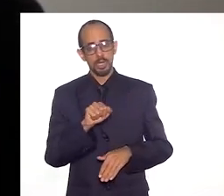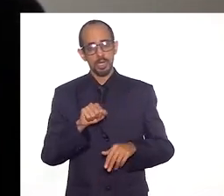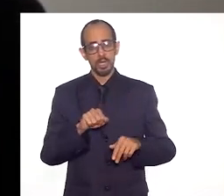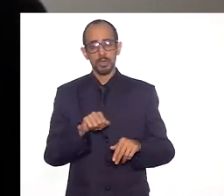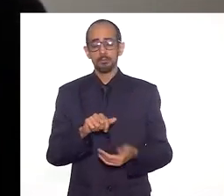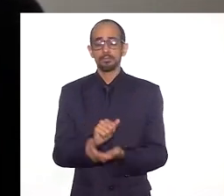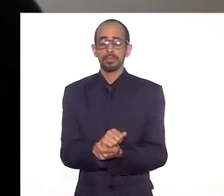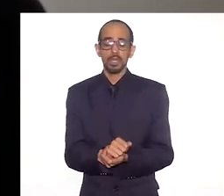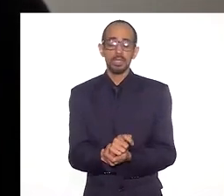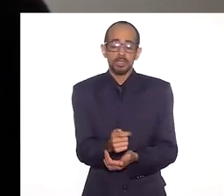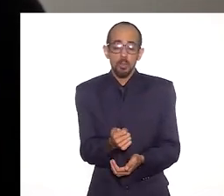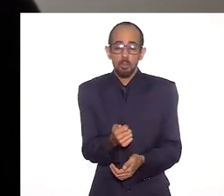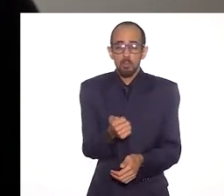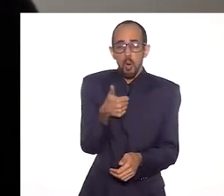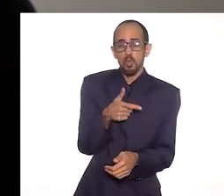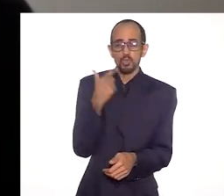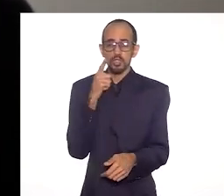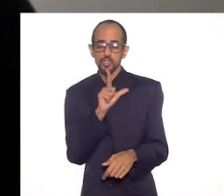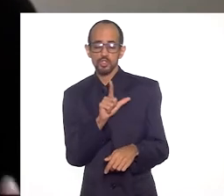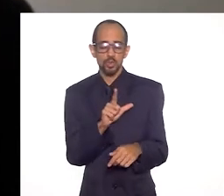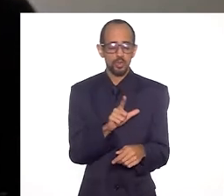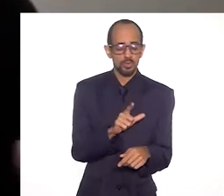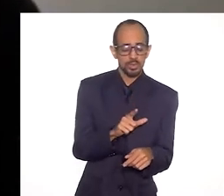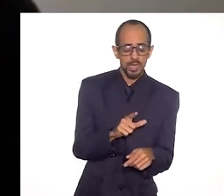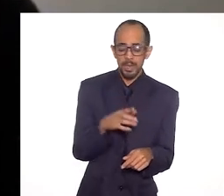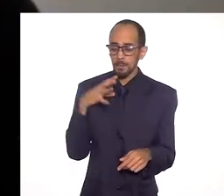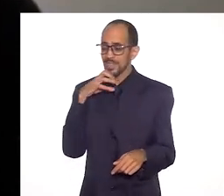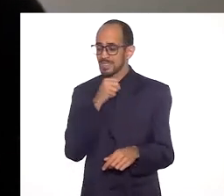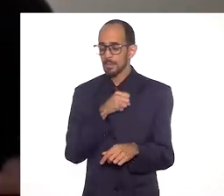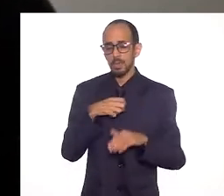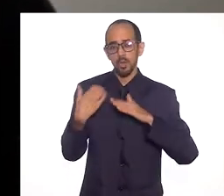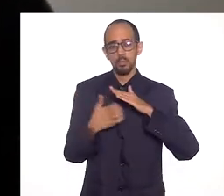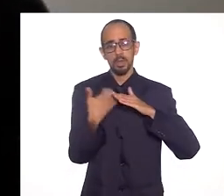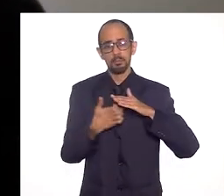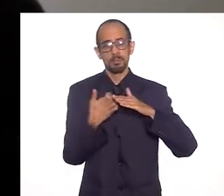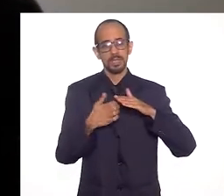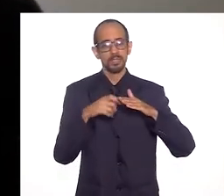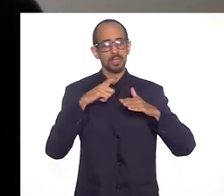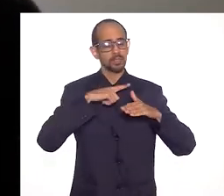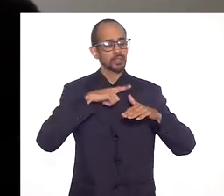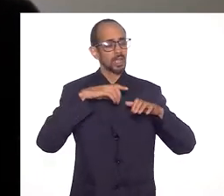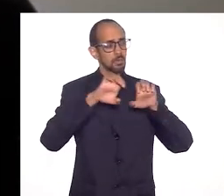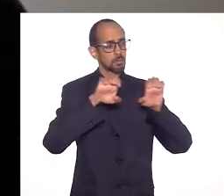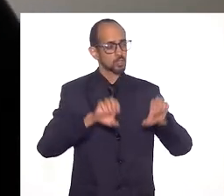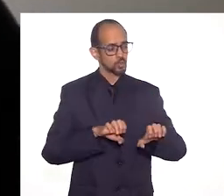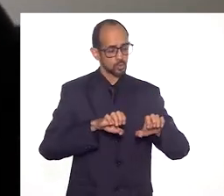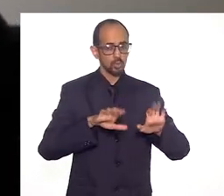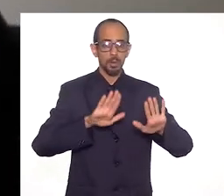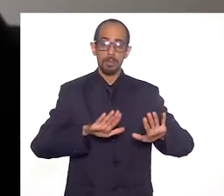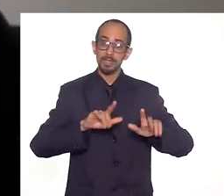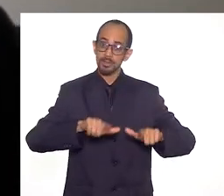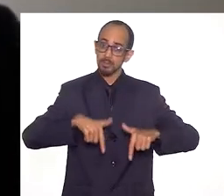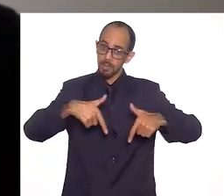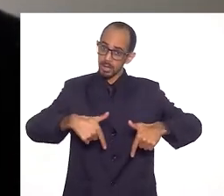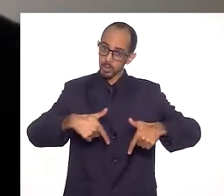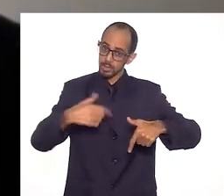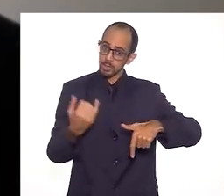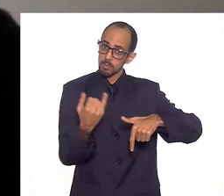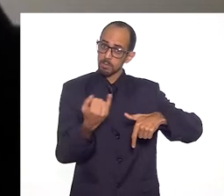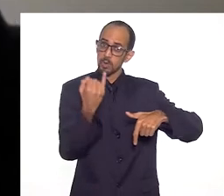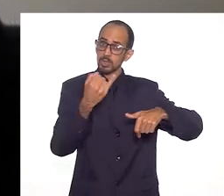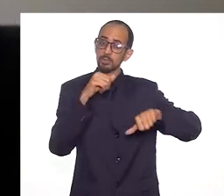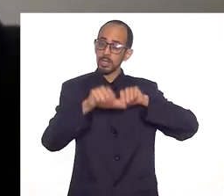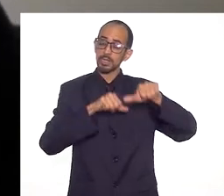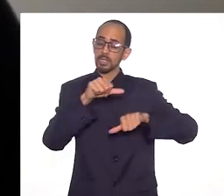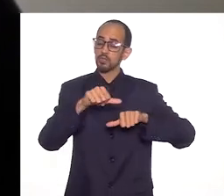são poucos hoje que a gente consegue identificar aí como negócios já estruturados, que estão se desenvolvendo, mas que têm uma atuação importantíssima,